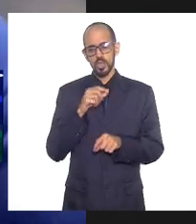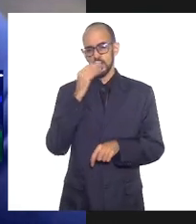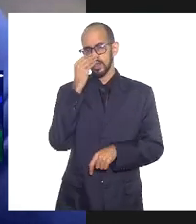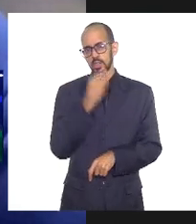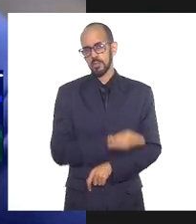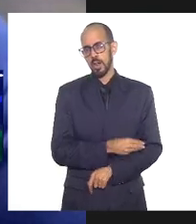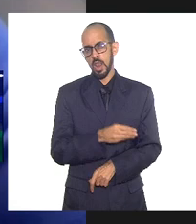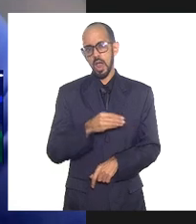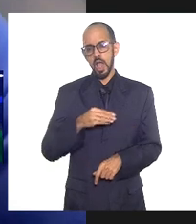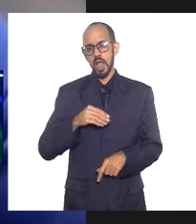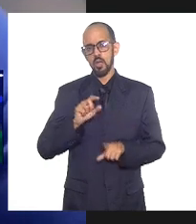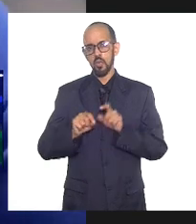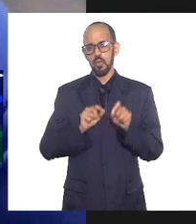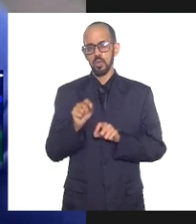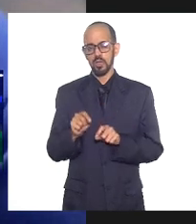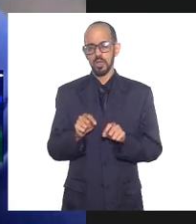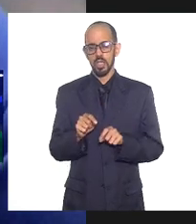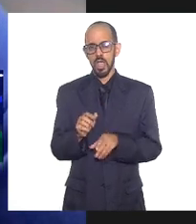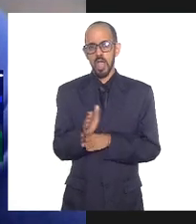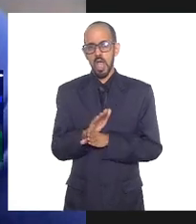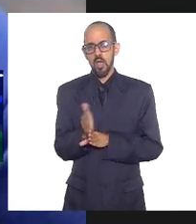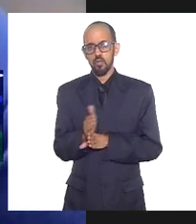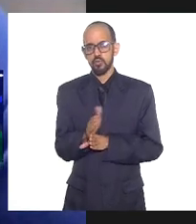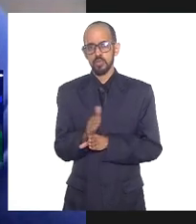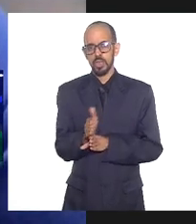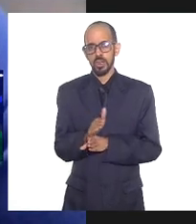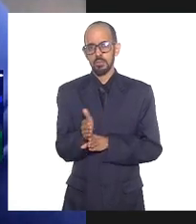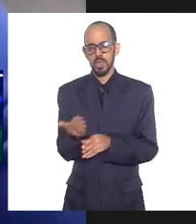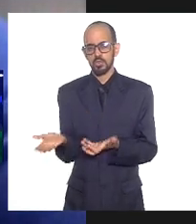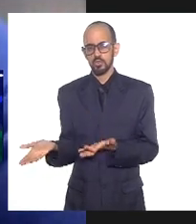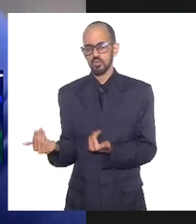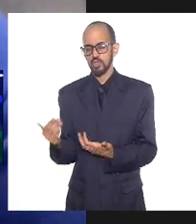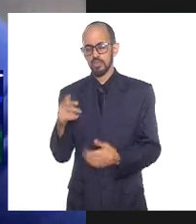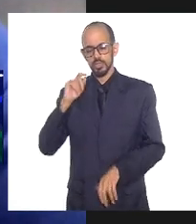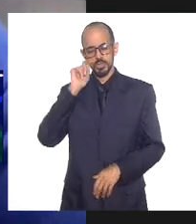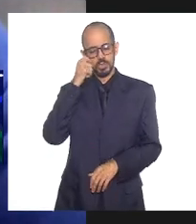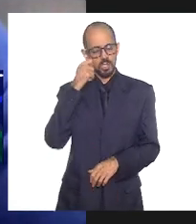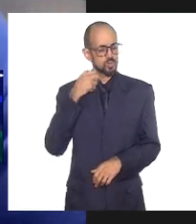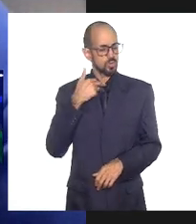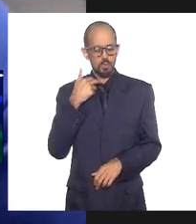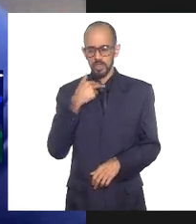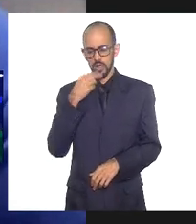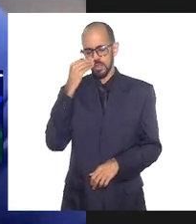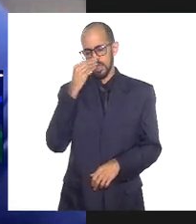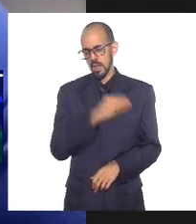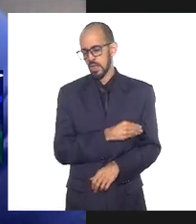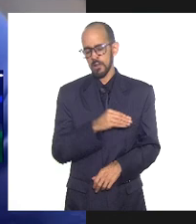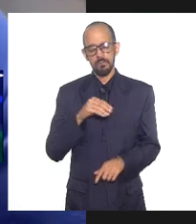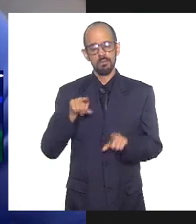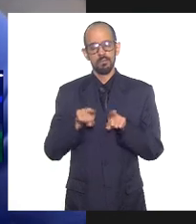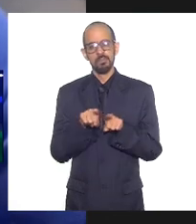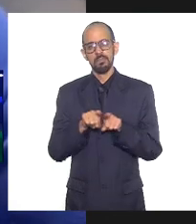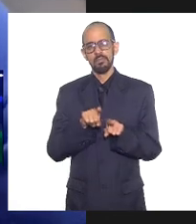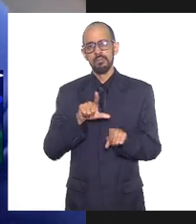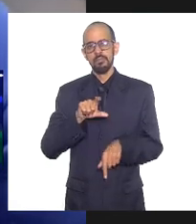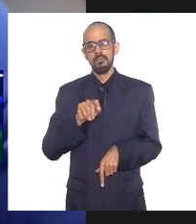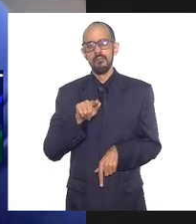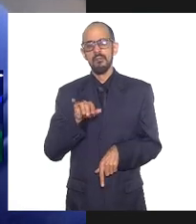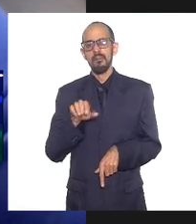situação de vulnerabilidade da nossa juventude preta. Não podemos negar a lógica absurda